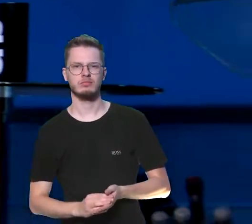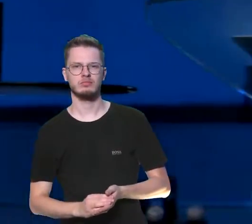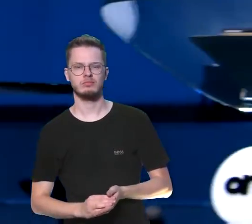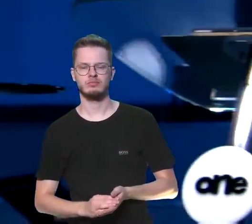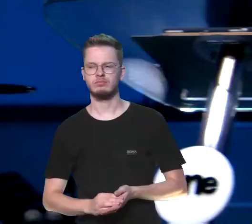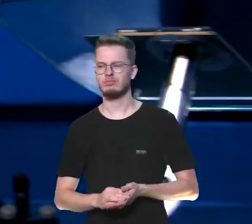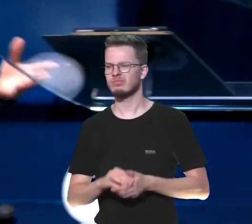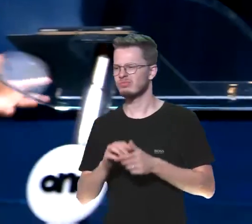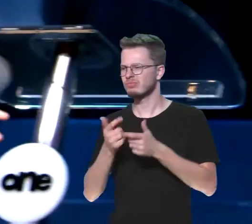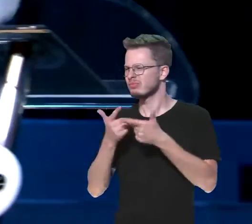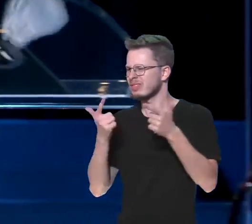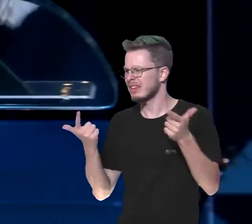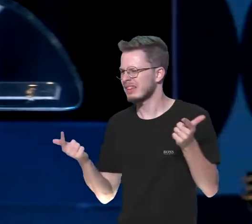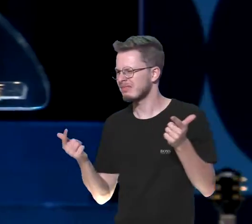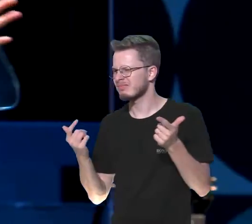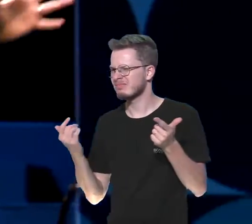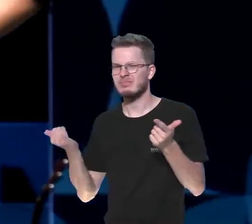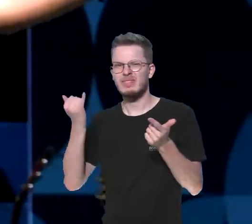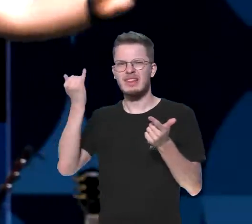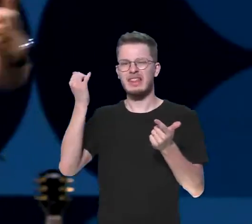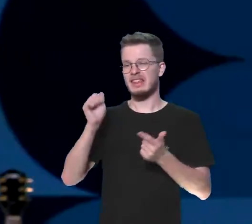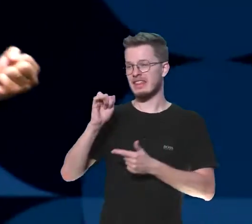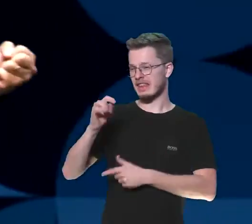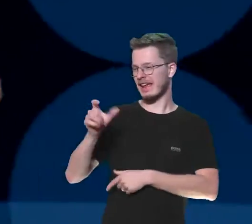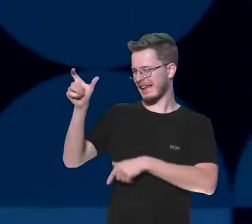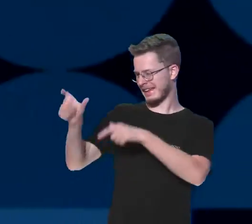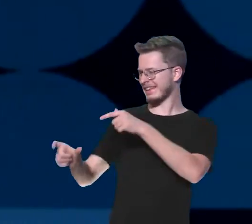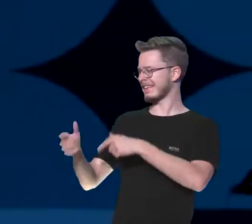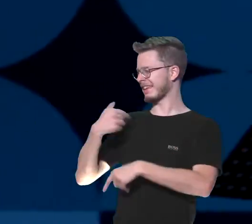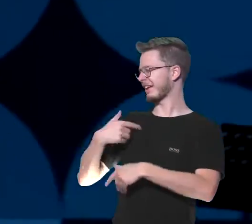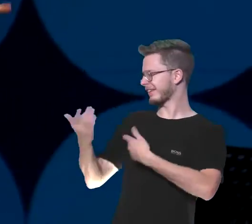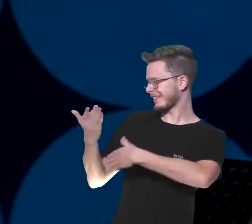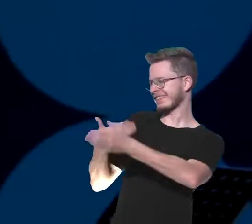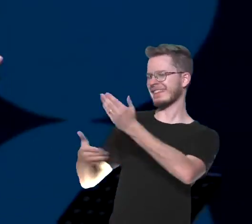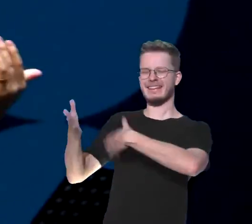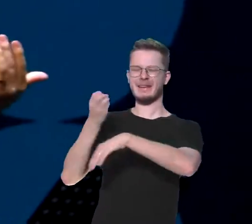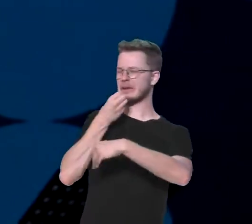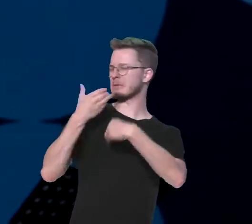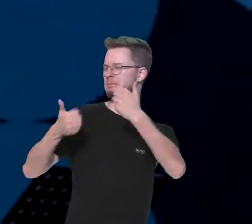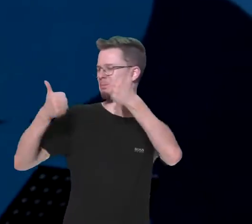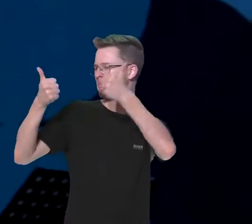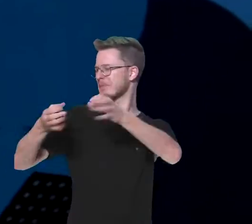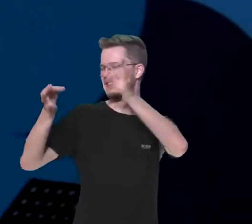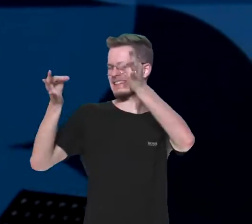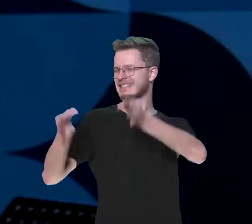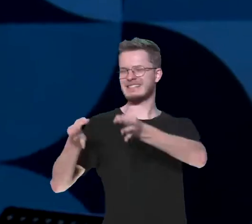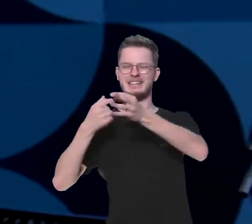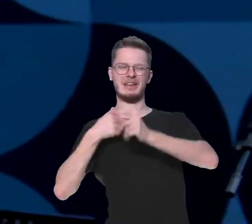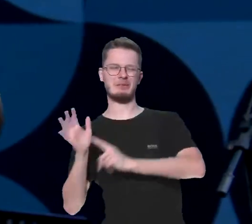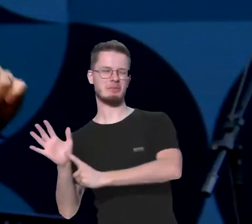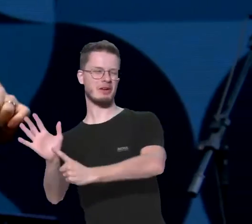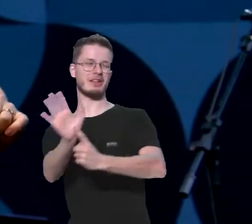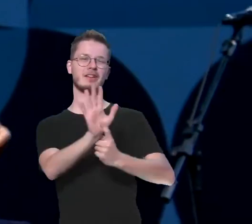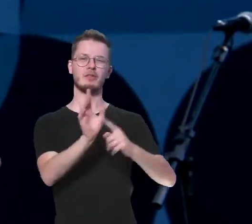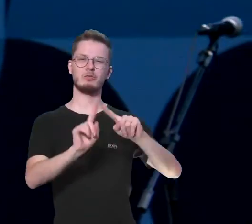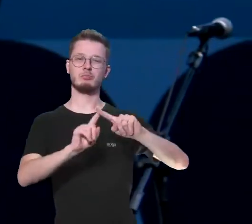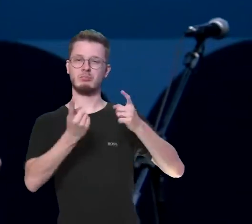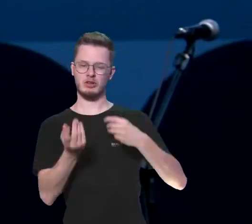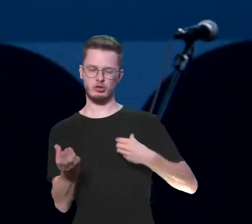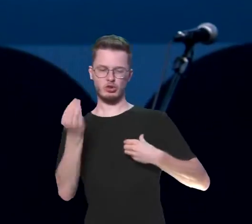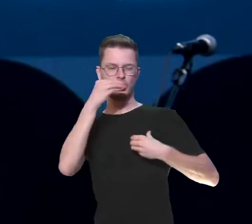na reunião, eu ali com aquele familiar, quando a família se reúne, está tudo bem, politicamente está tudo tranquilo, mas no meu